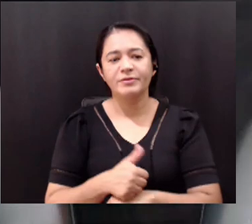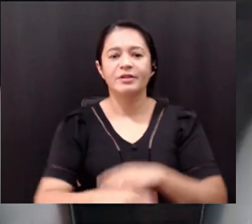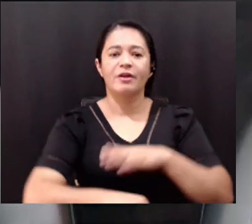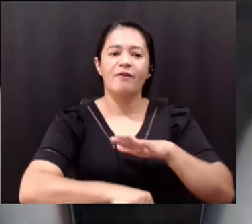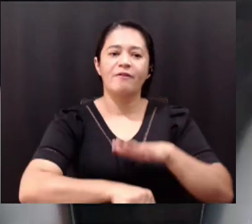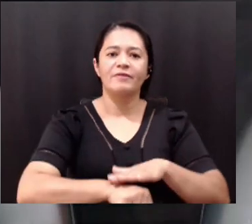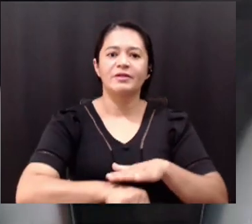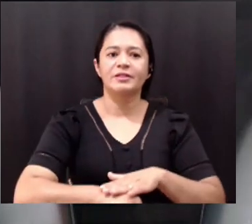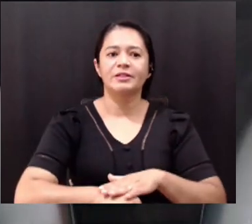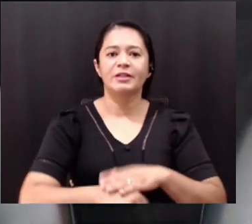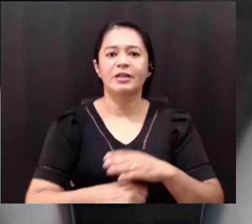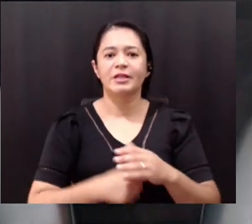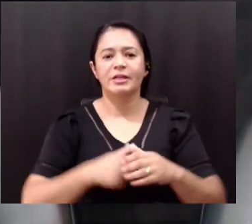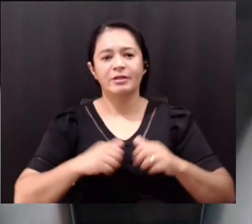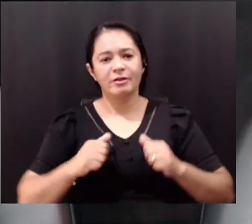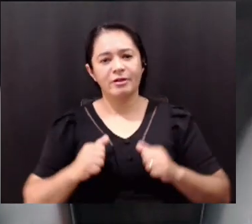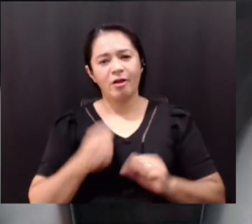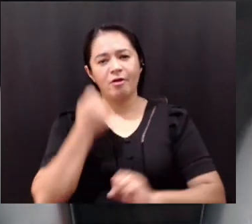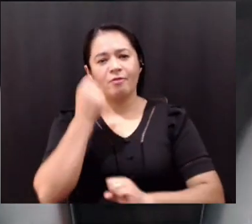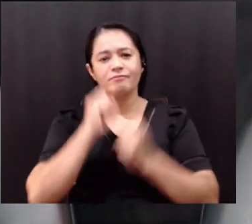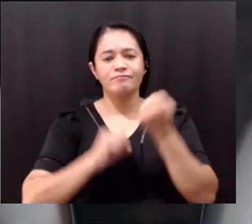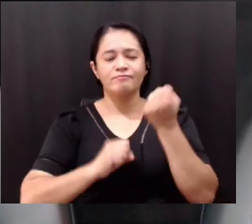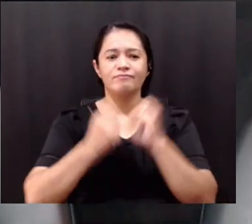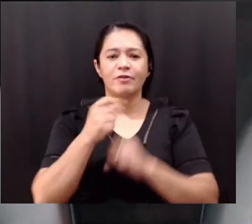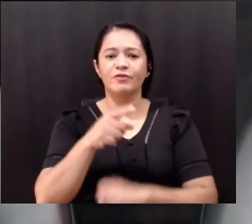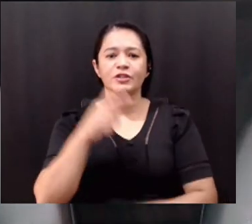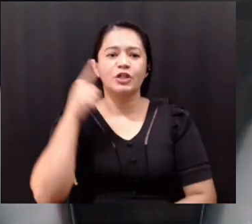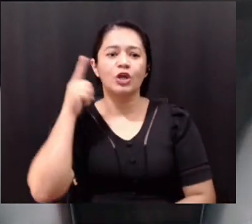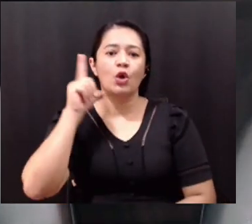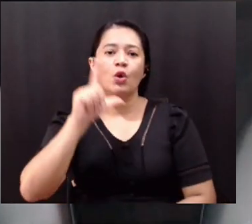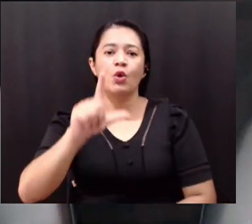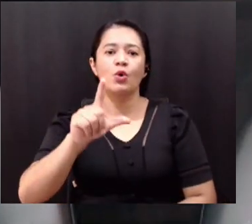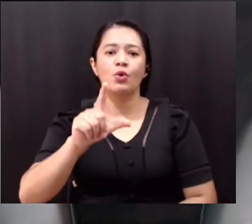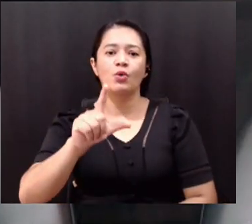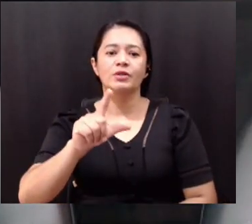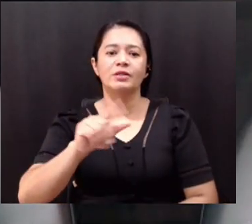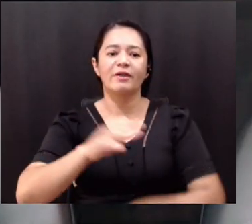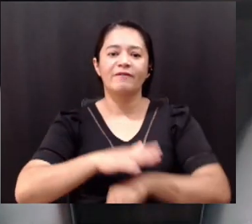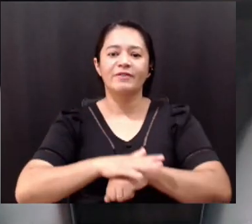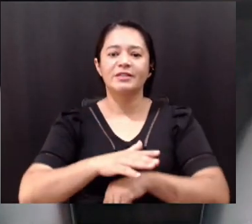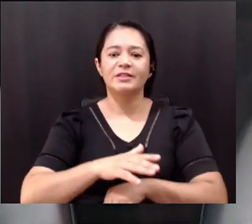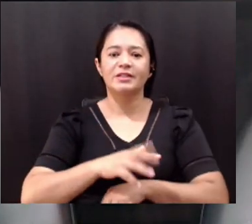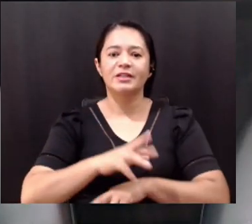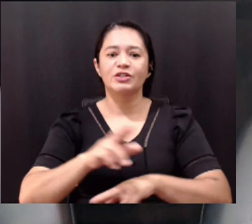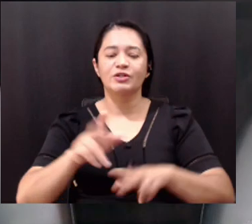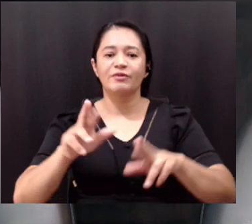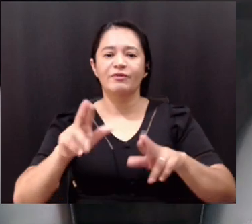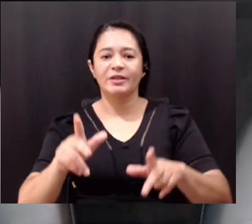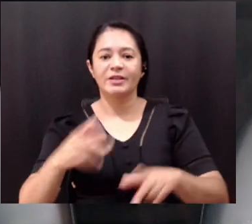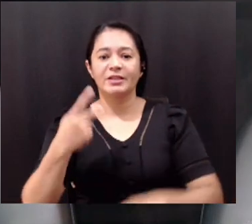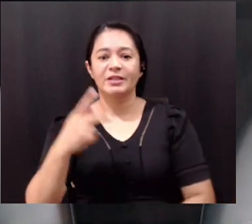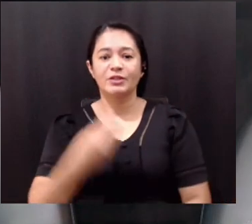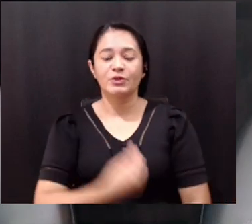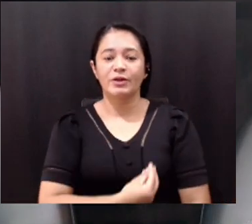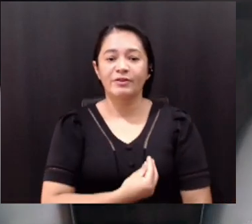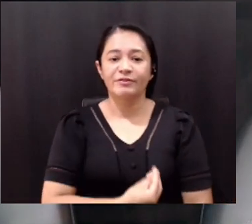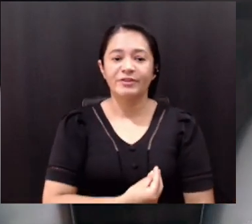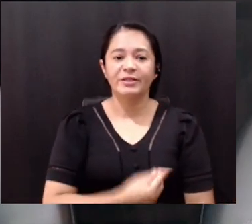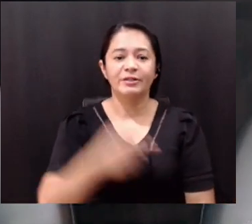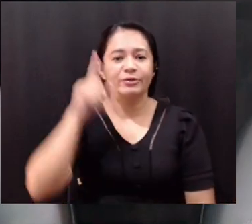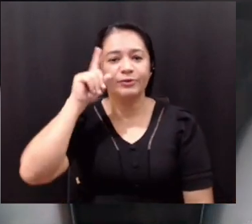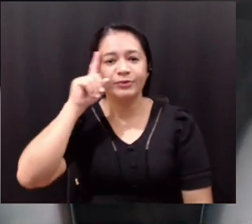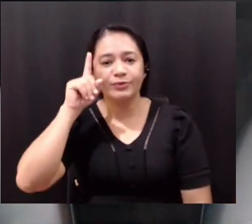atividade física, você conseguir fazer algo que seja diferente da sua rotina, do seu dia a dia, que seja